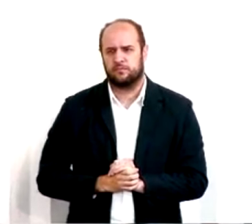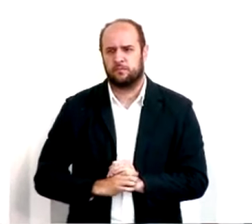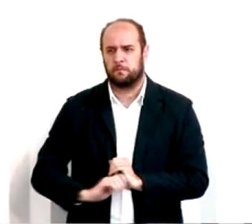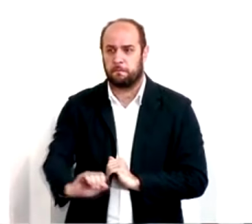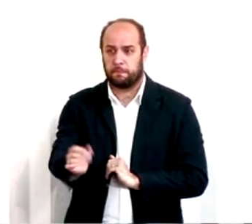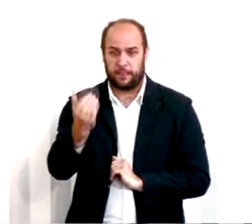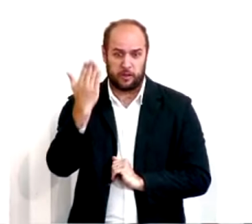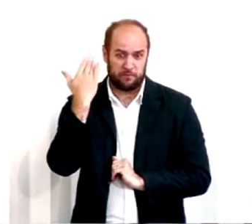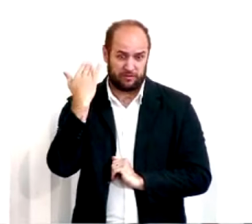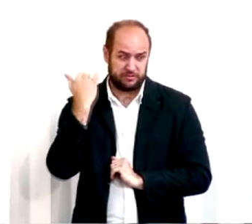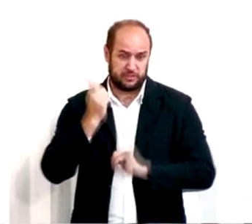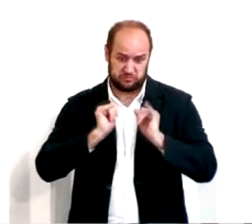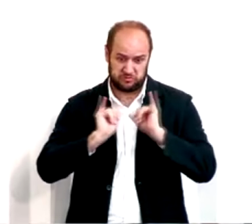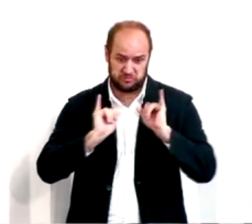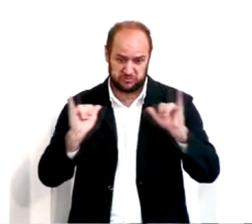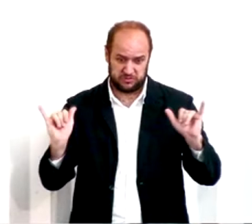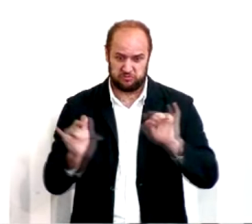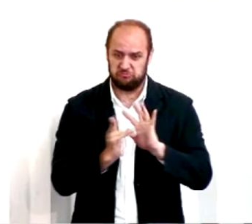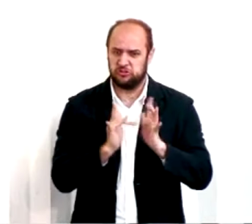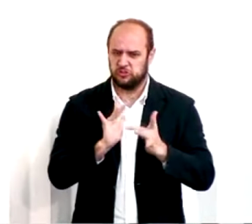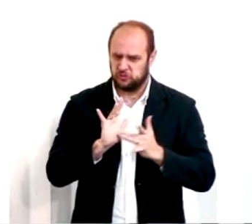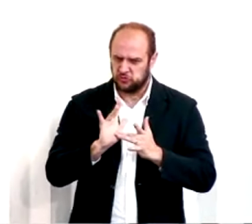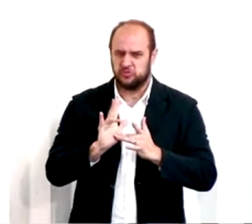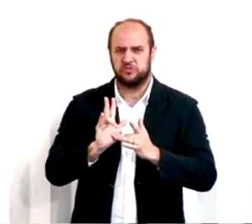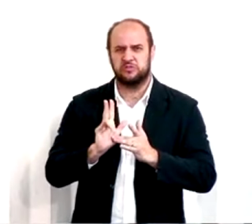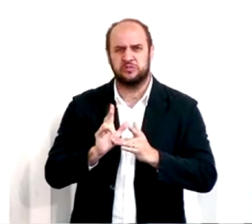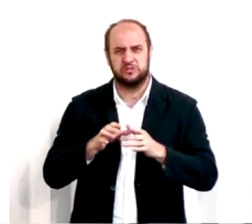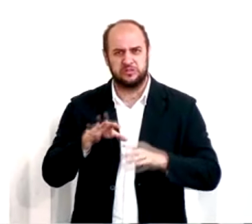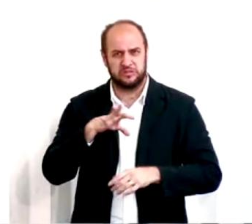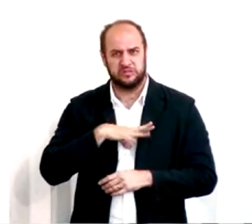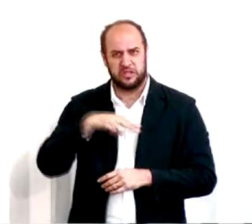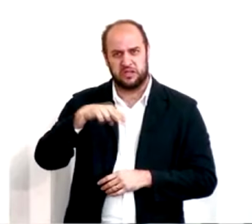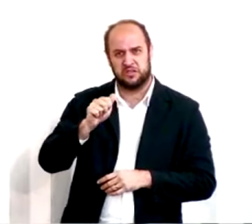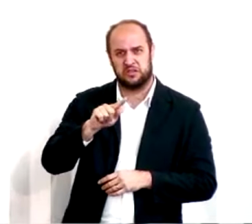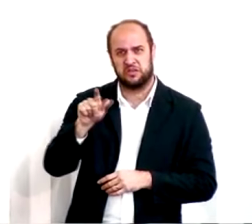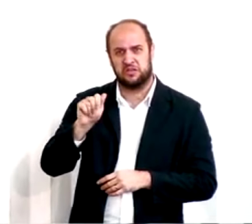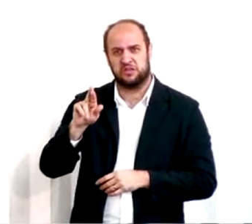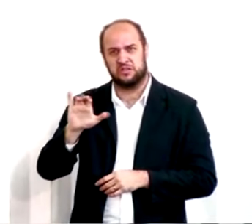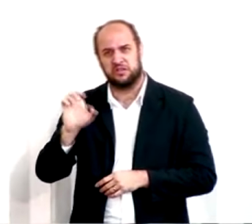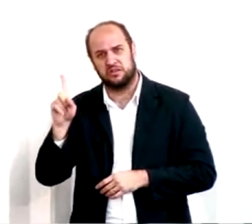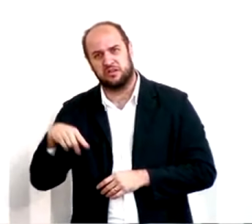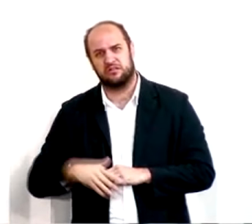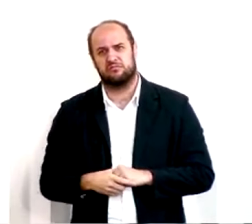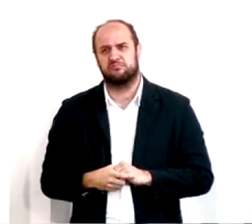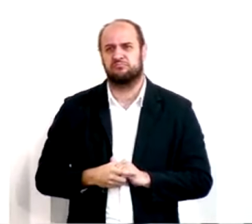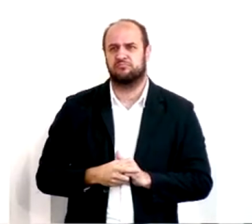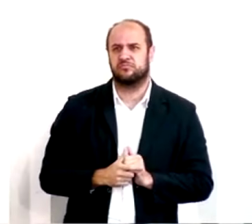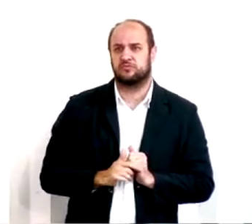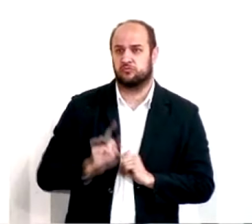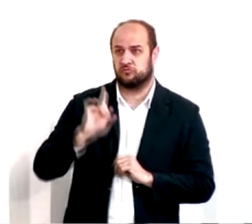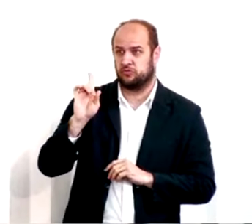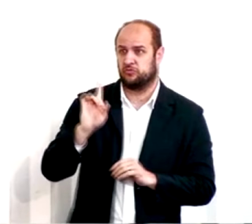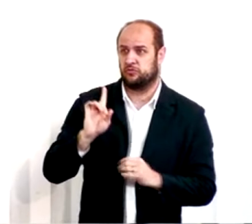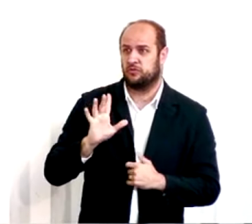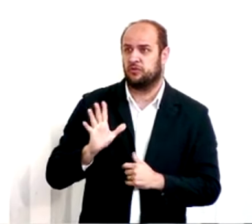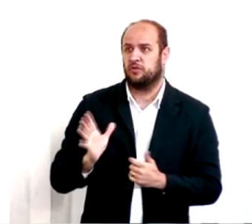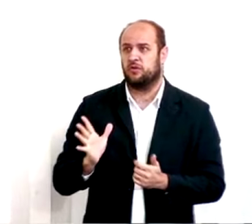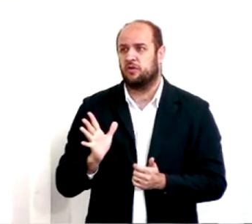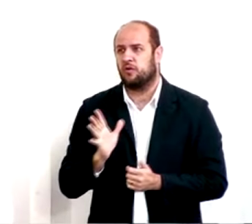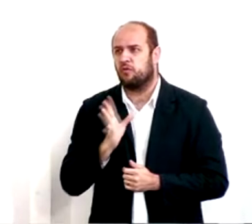anunciado pelo menino de Nazaré o Deus que ele tinha conhecido por quê